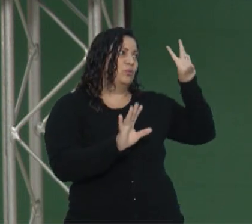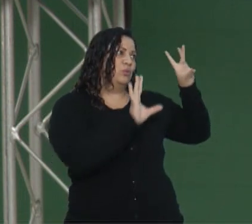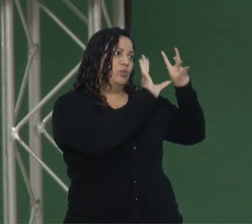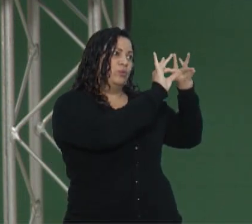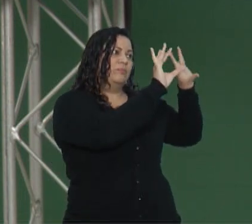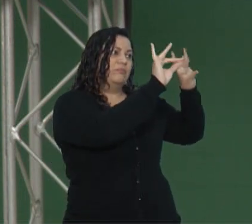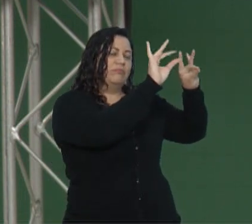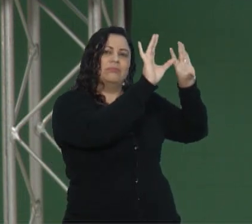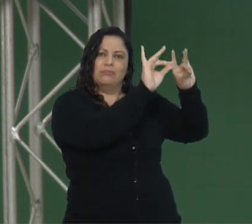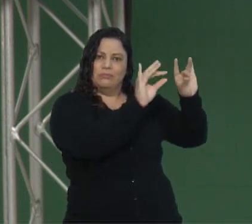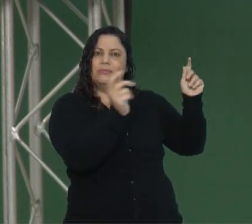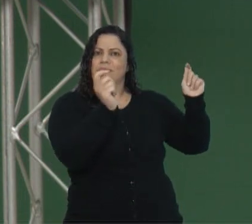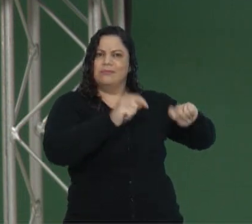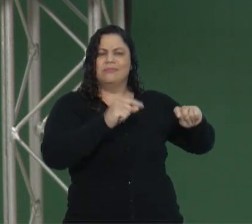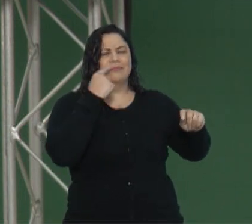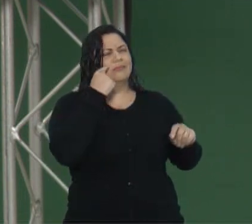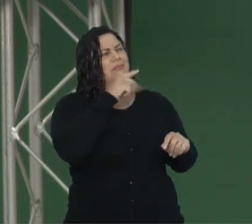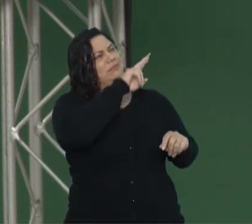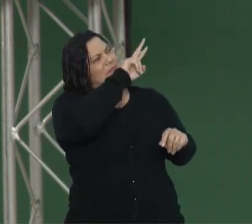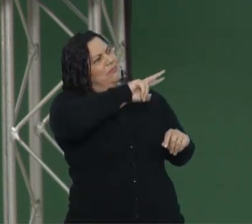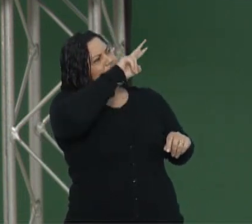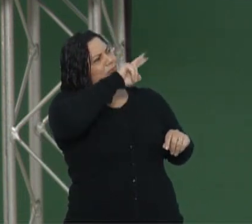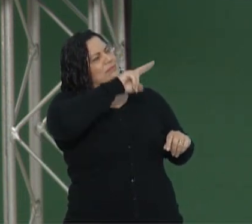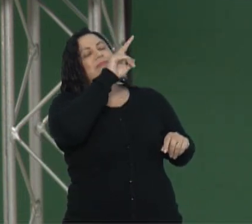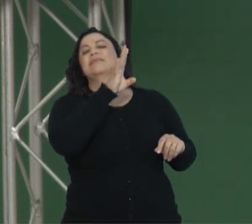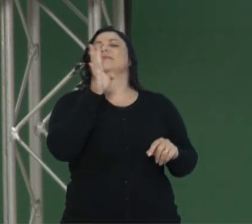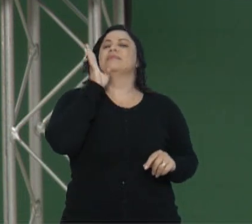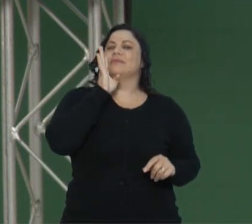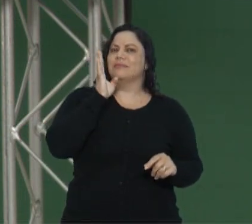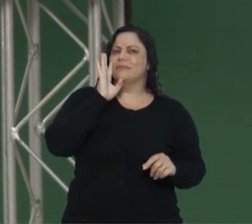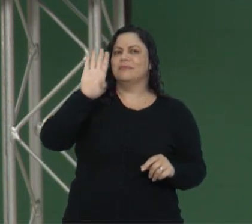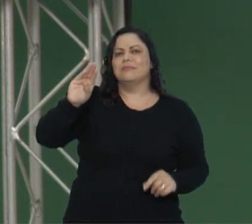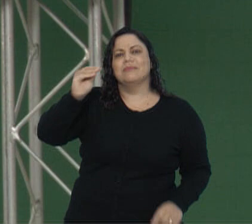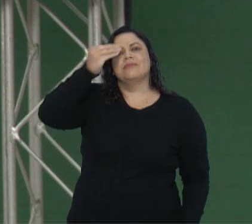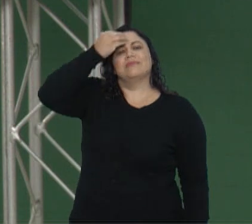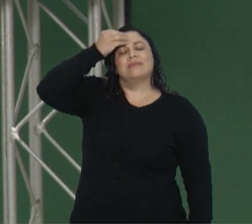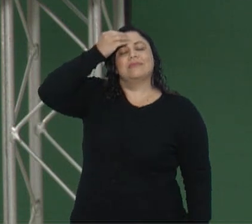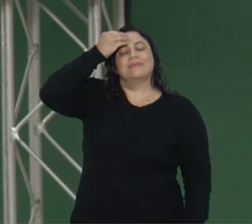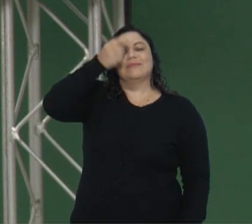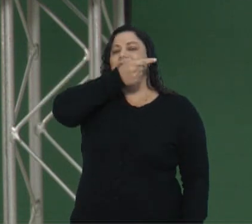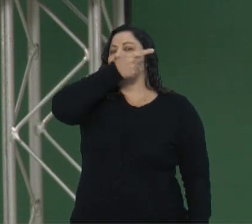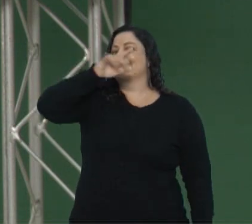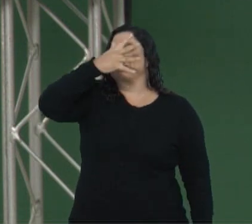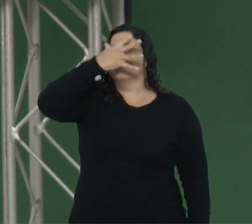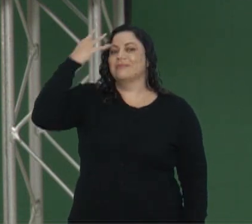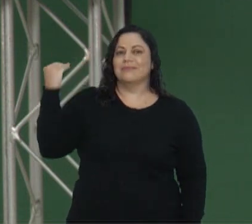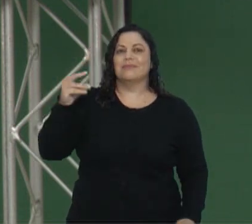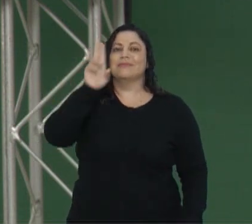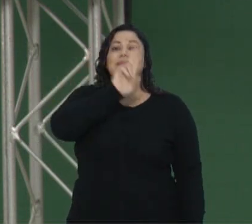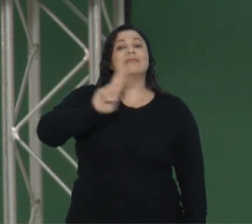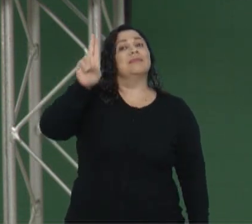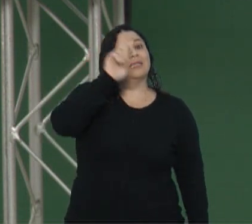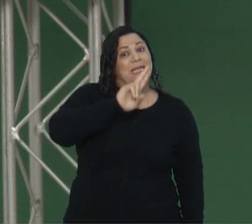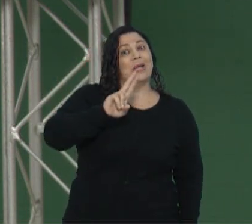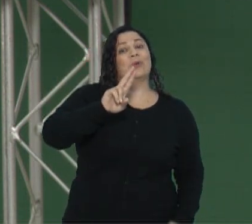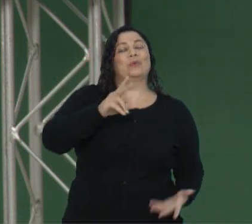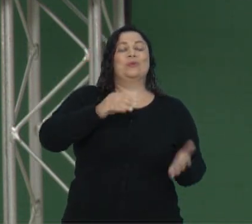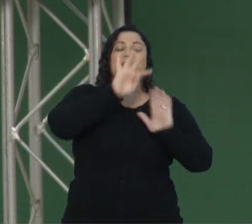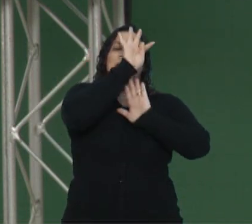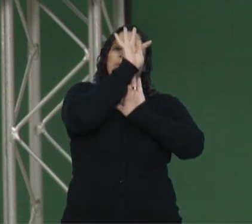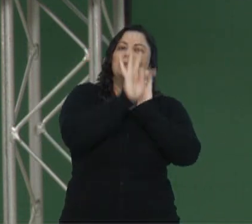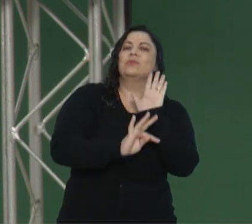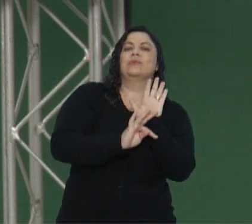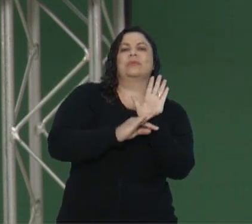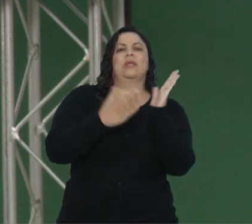de estudo, sempre dá uma olhadinha. Muito legal, você vai memorizar, não vai esquecer mais e vai poder estar usando isso nos seus textos, na